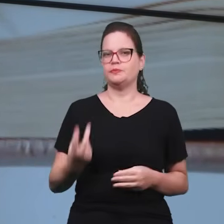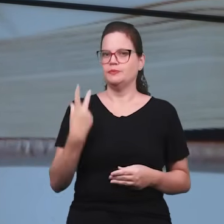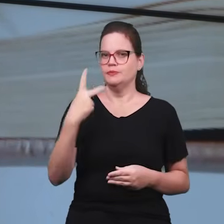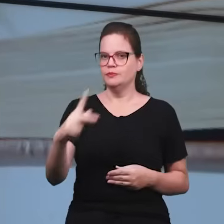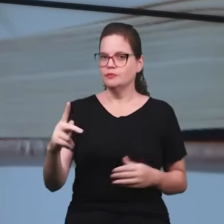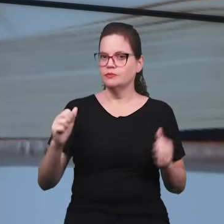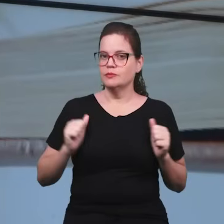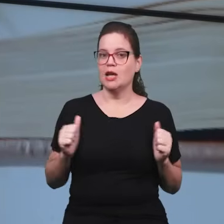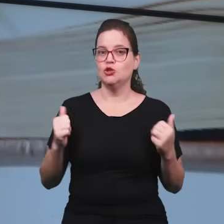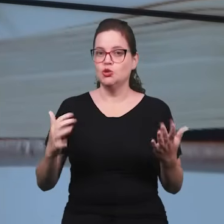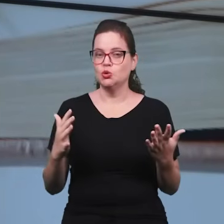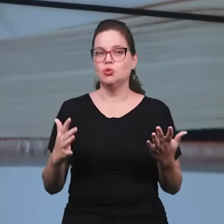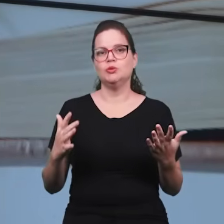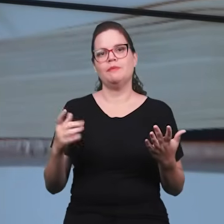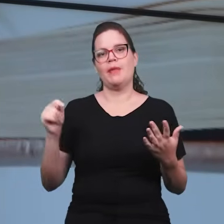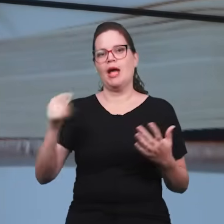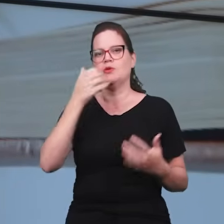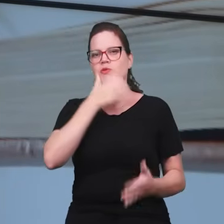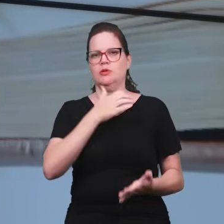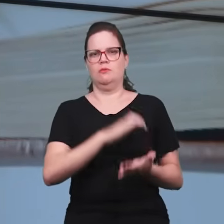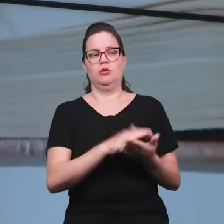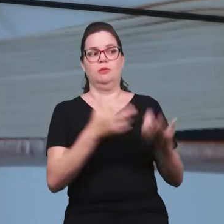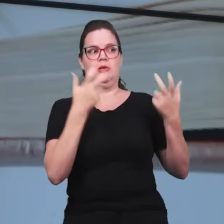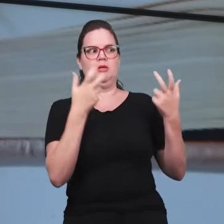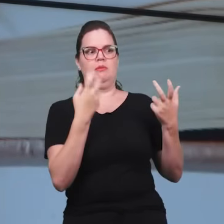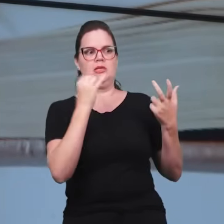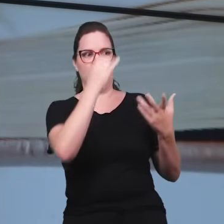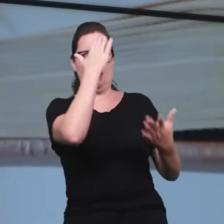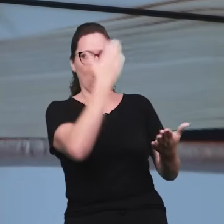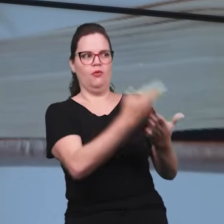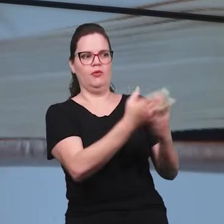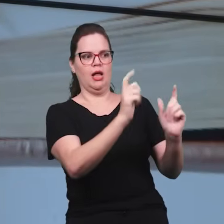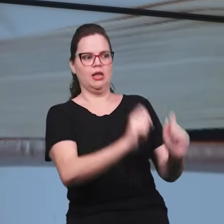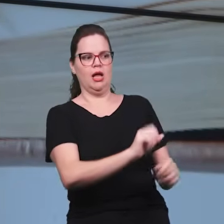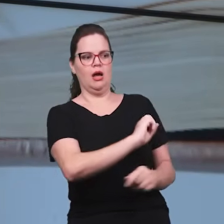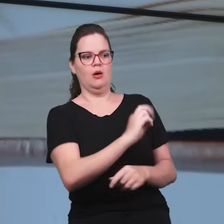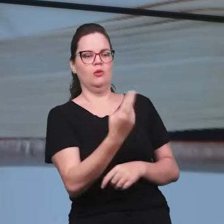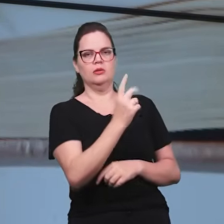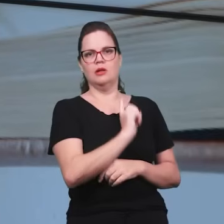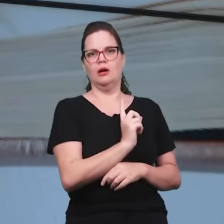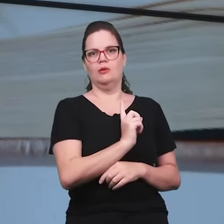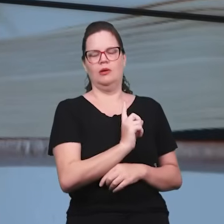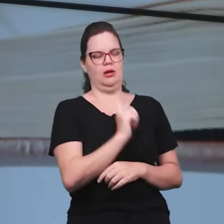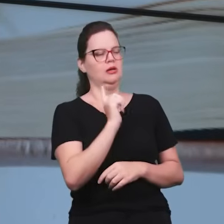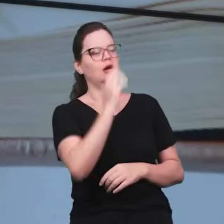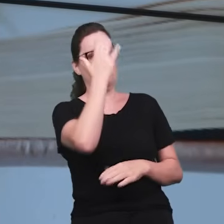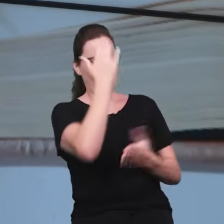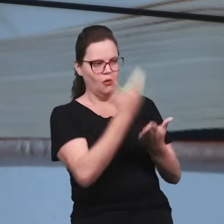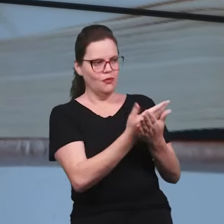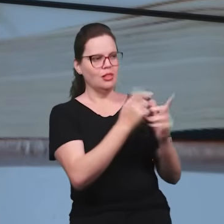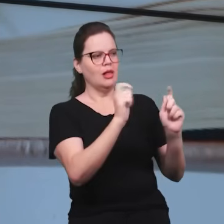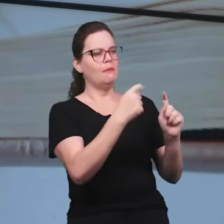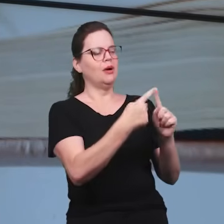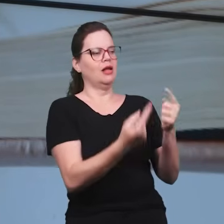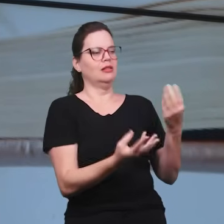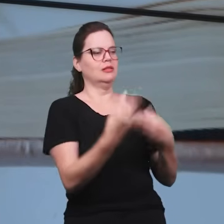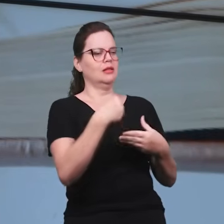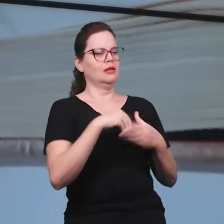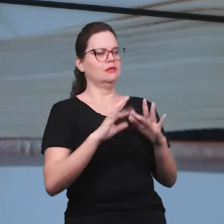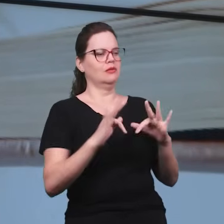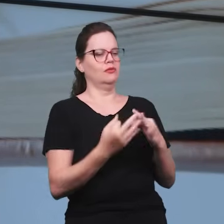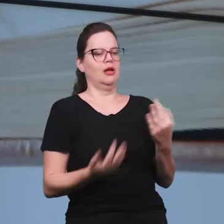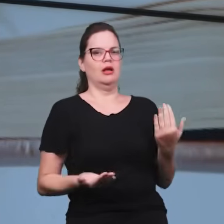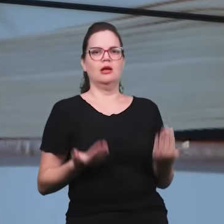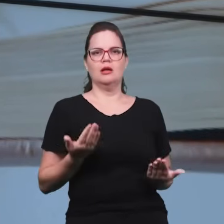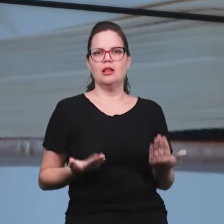serão essas reações, o marido vai gerar confiança em relação à mulher. Por quê? Porque ela traz equilíbrio para dentro de